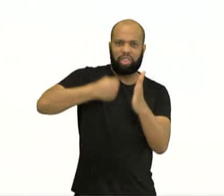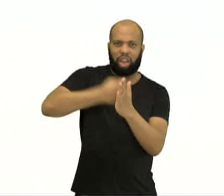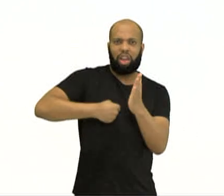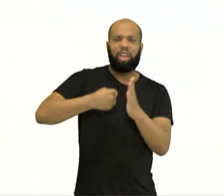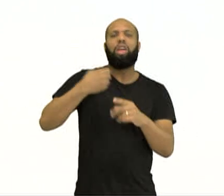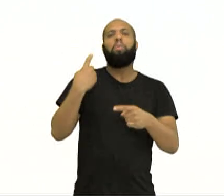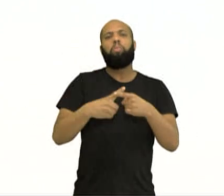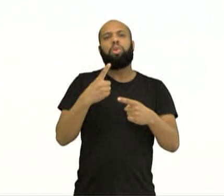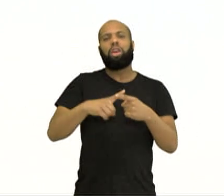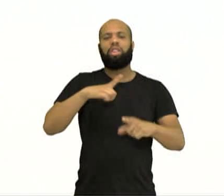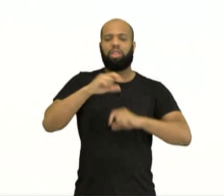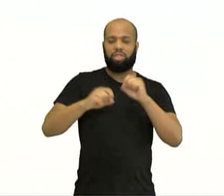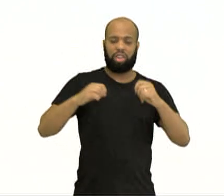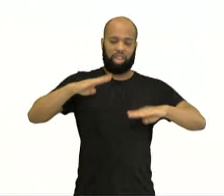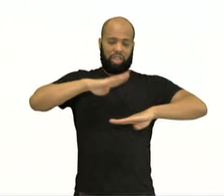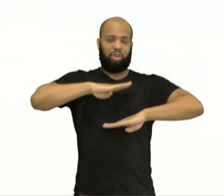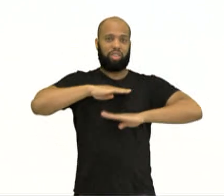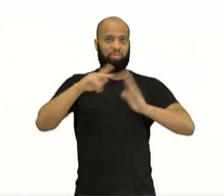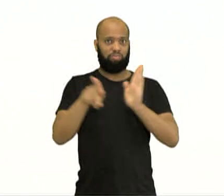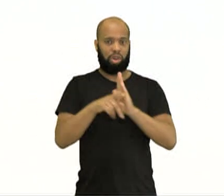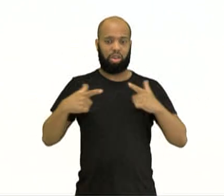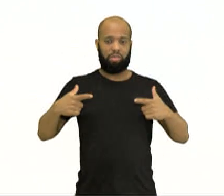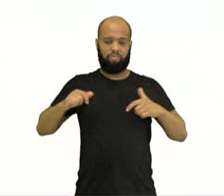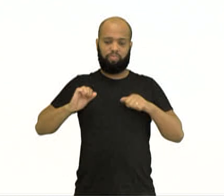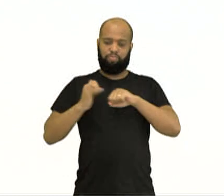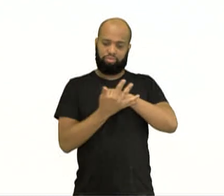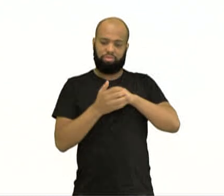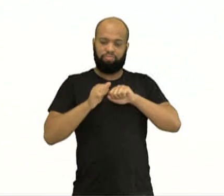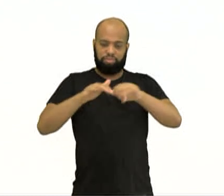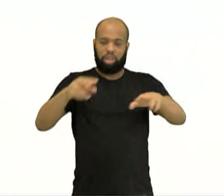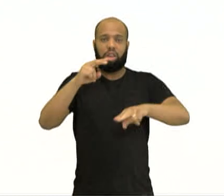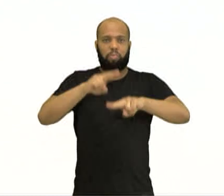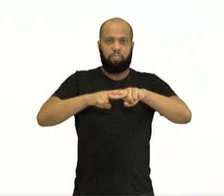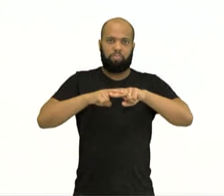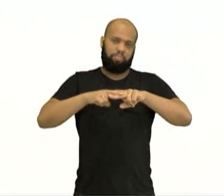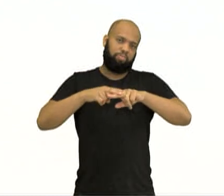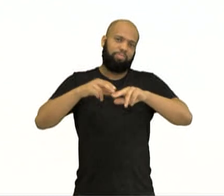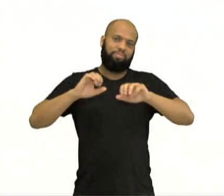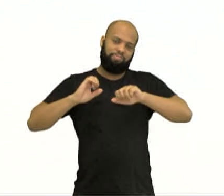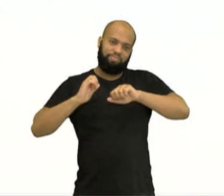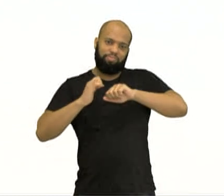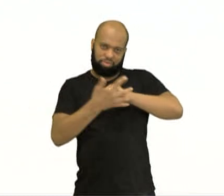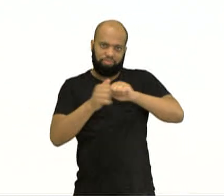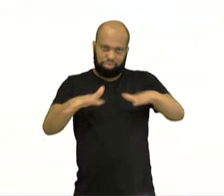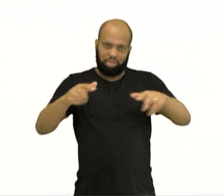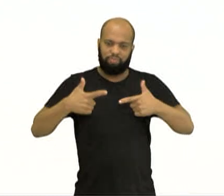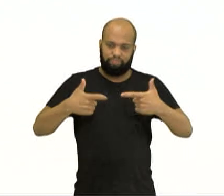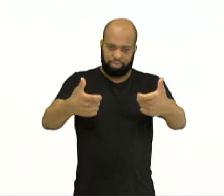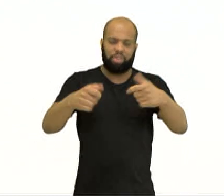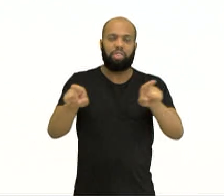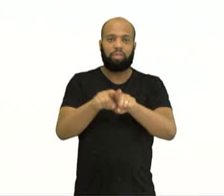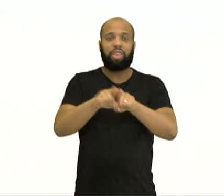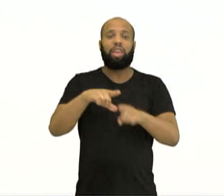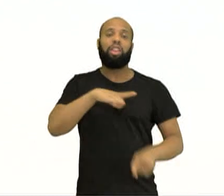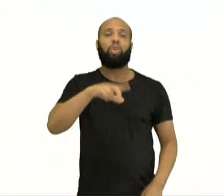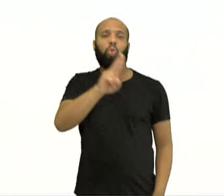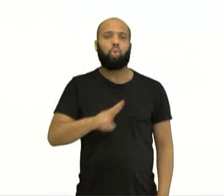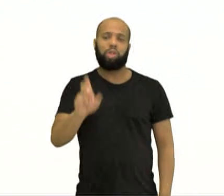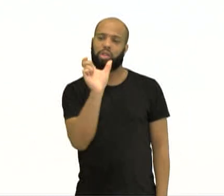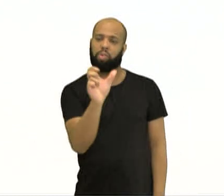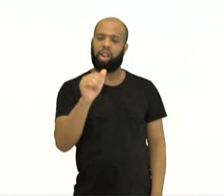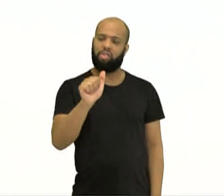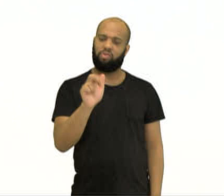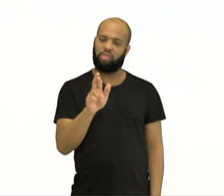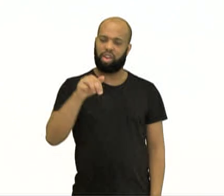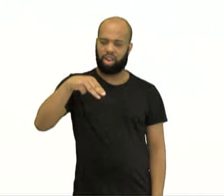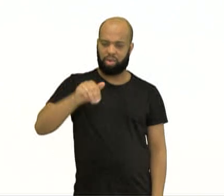combate, porque na situação de pandemia nós estamos com uma guerra. E como definição para solidariedade, a palavra arma assume um